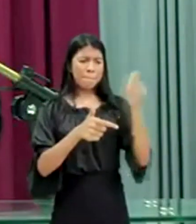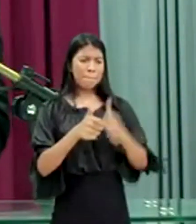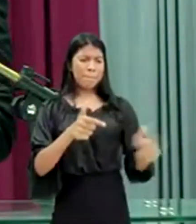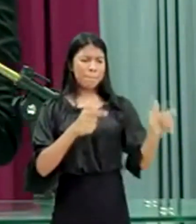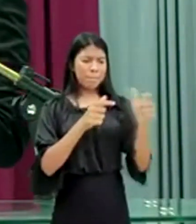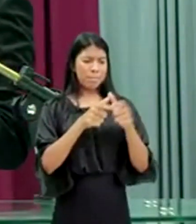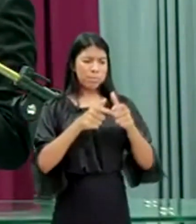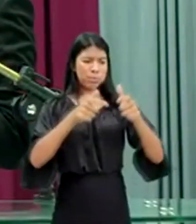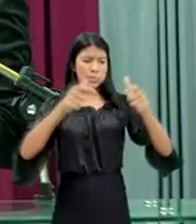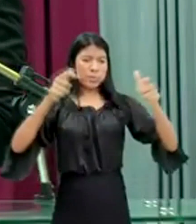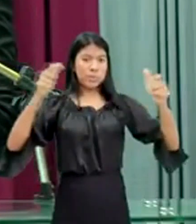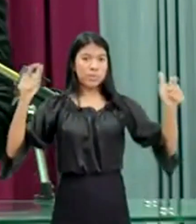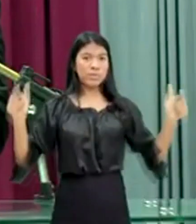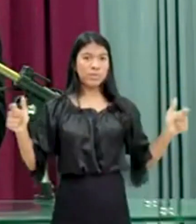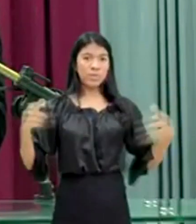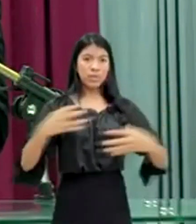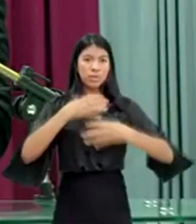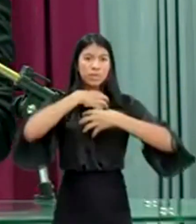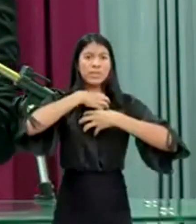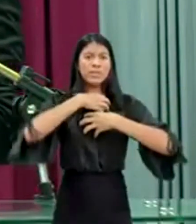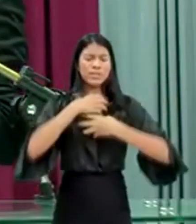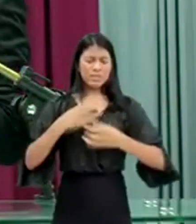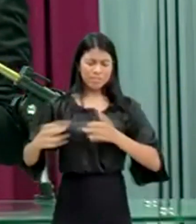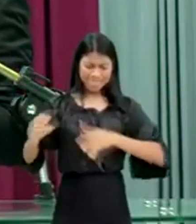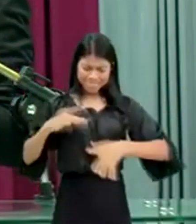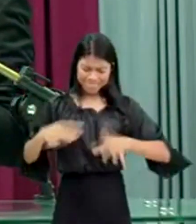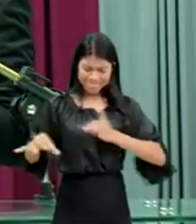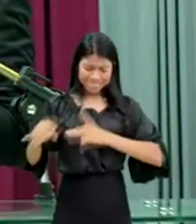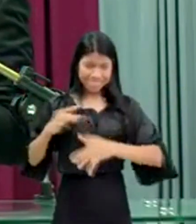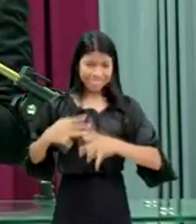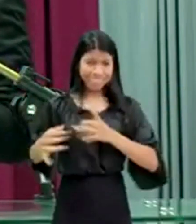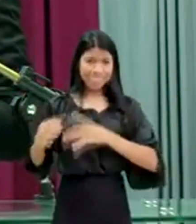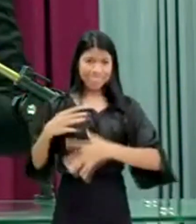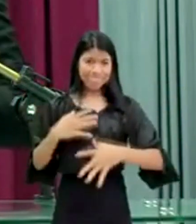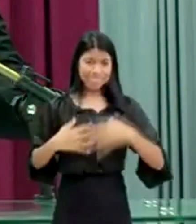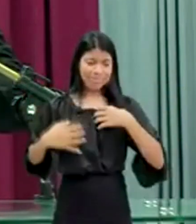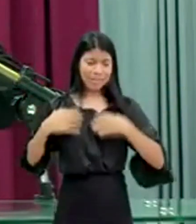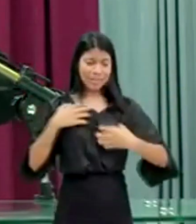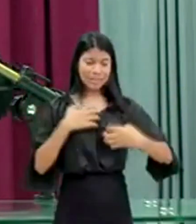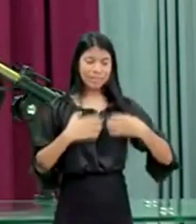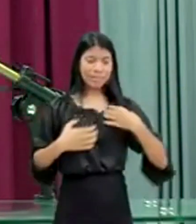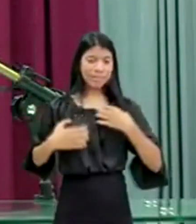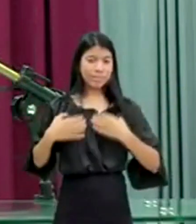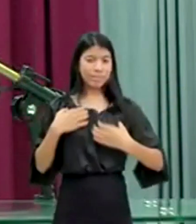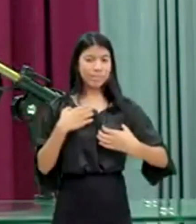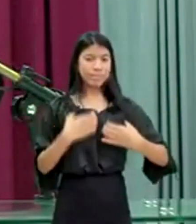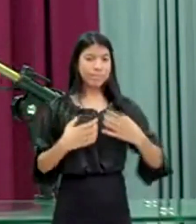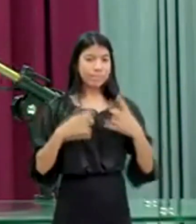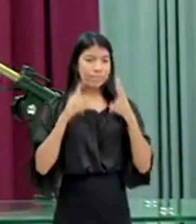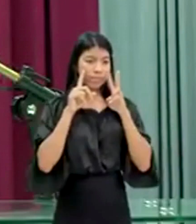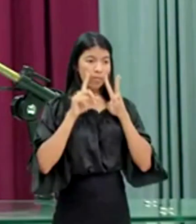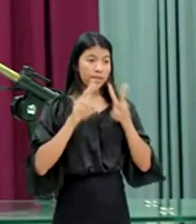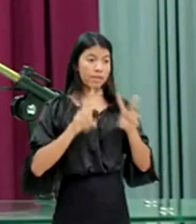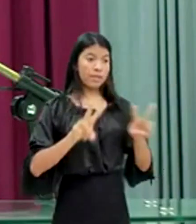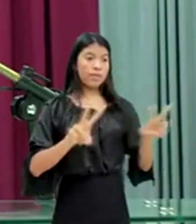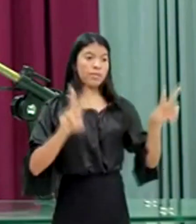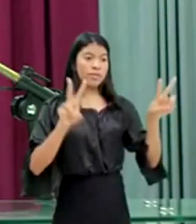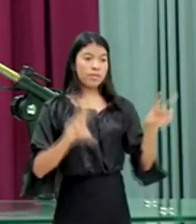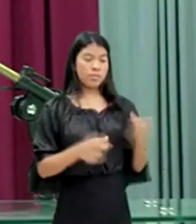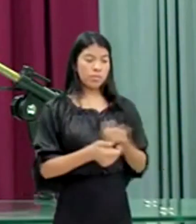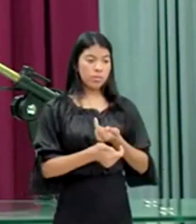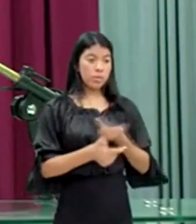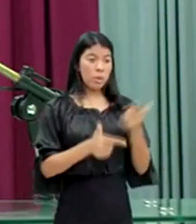Quando estamos em pânico, quando estamos com medo, nós vemos as coisas ainda piores do que elas